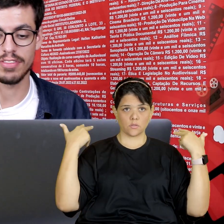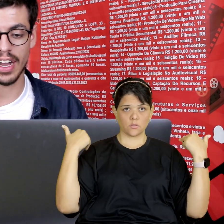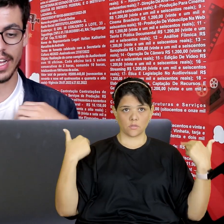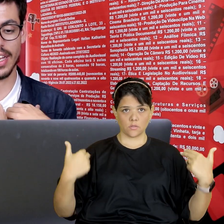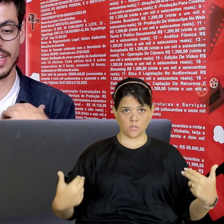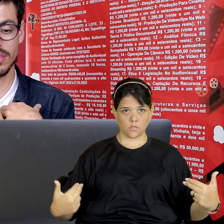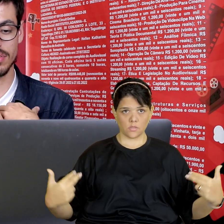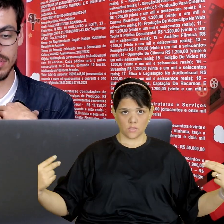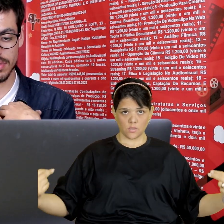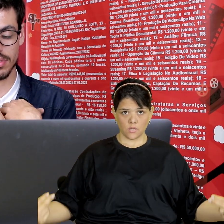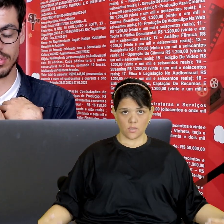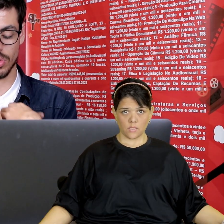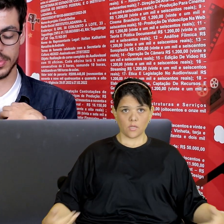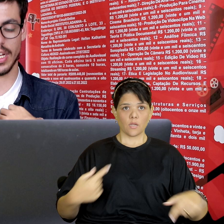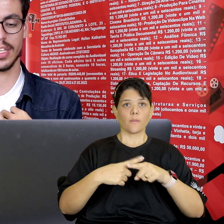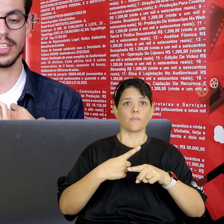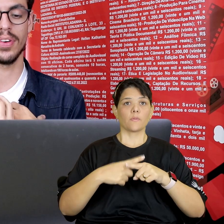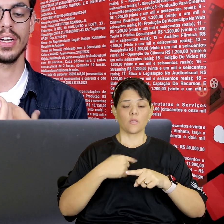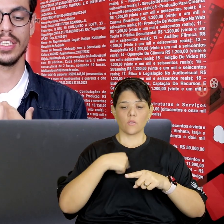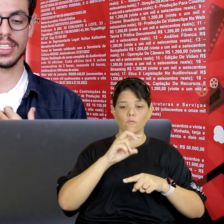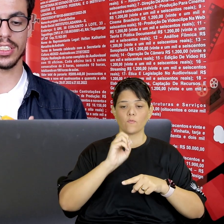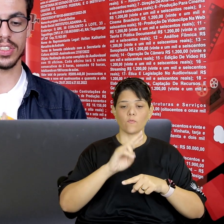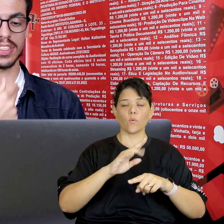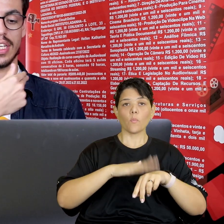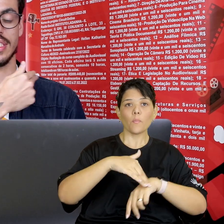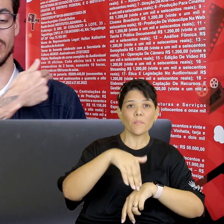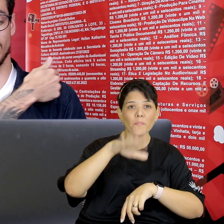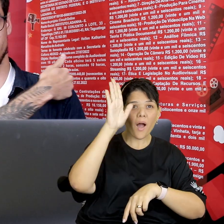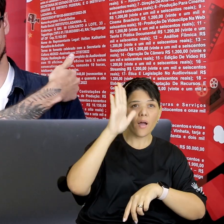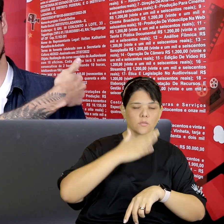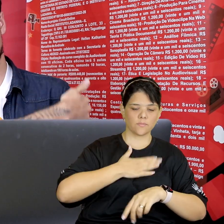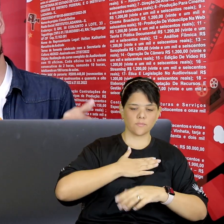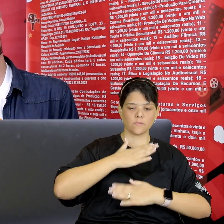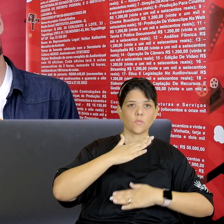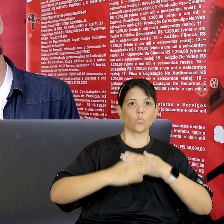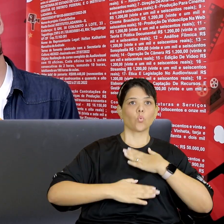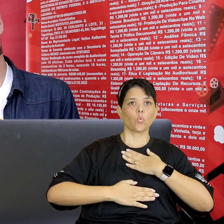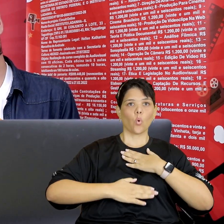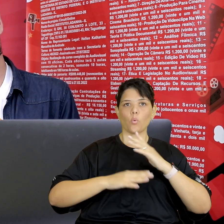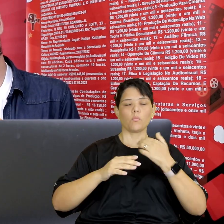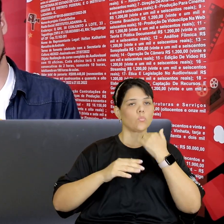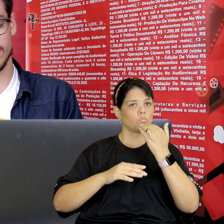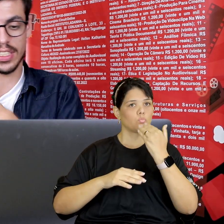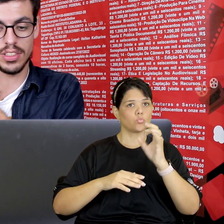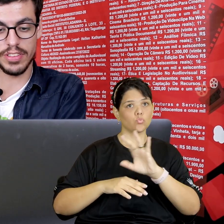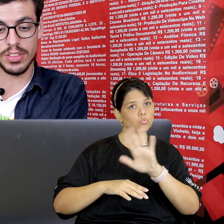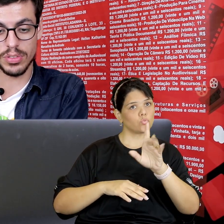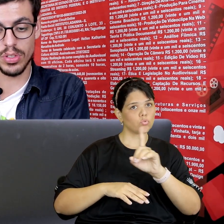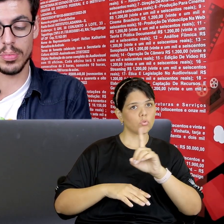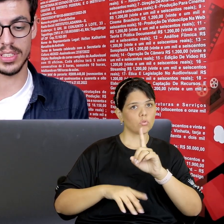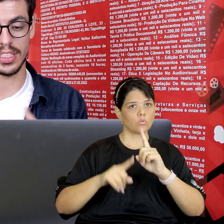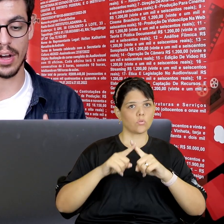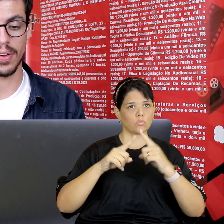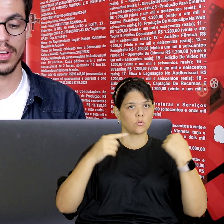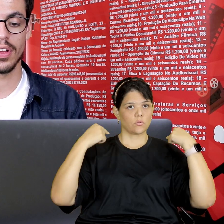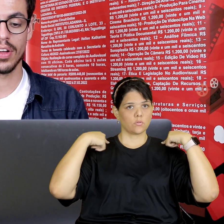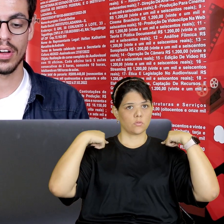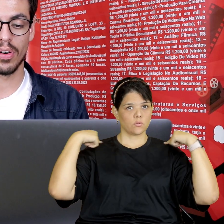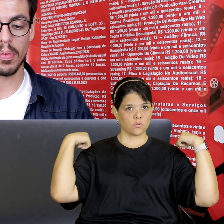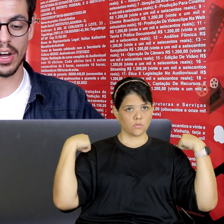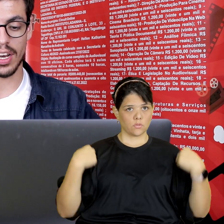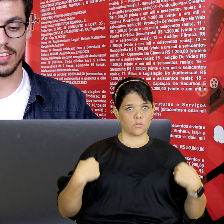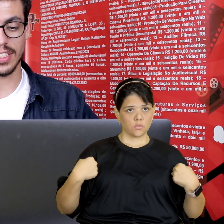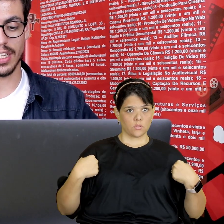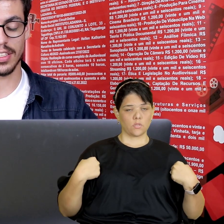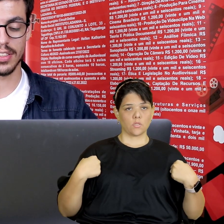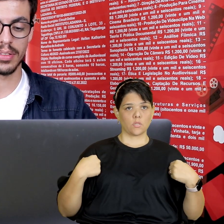ela vai além do corpo dela. Então, se a gente fizesse o contorno dela certinho, onde vocês estão vendo, nos ombros e tal,